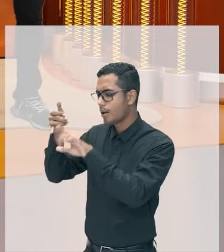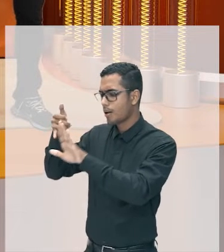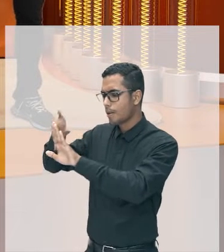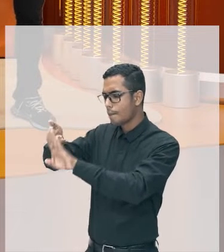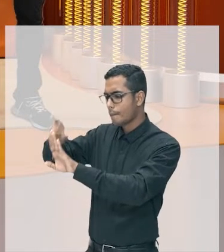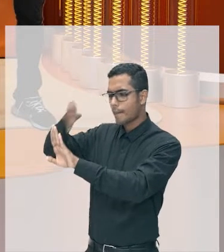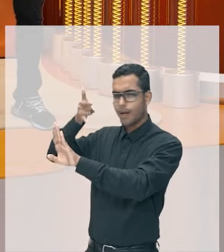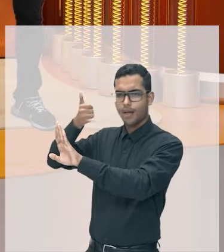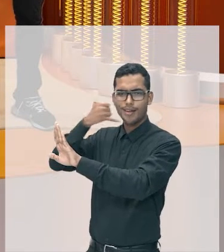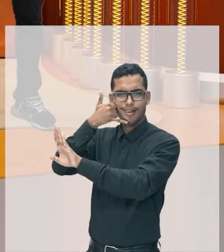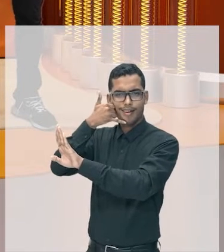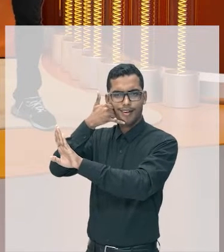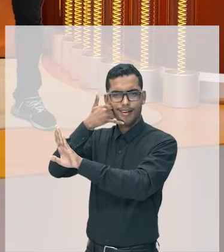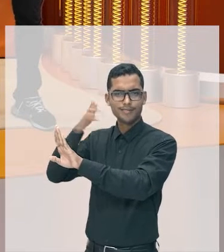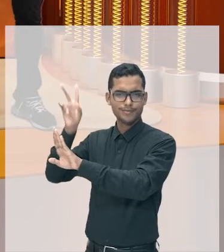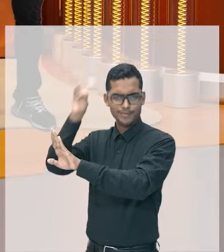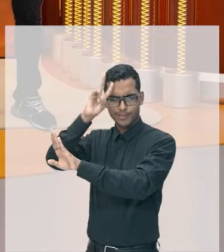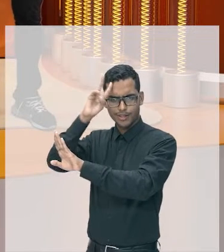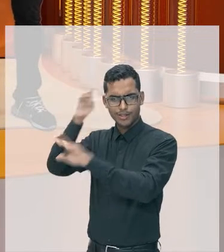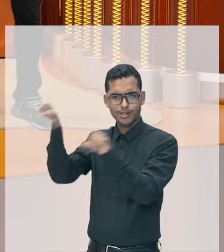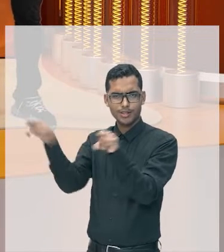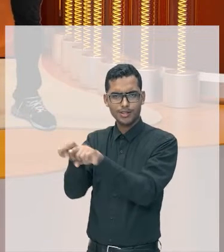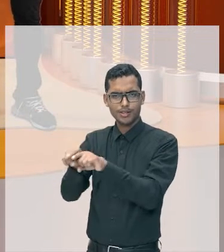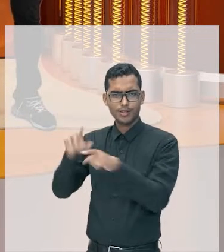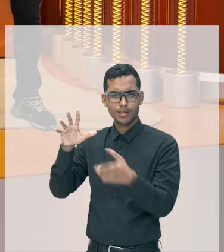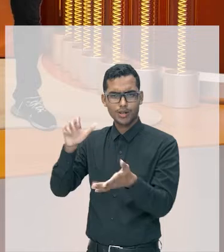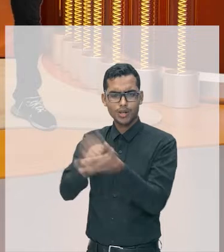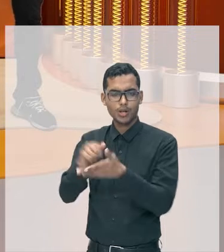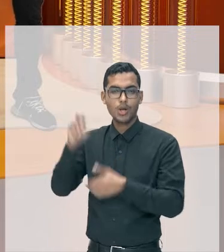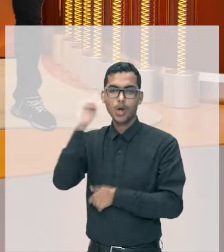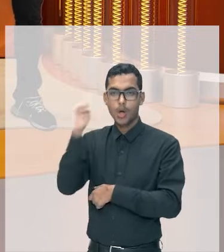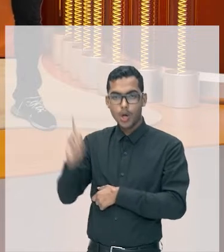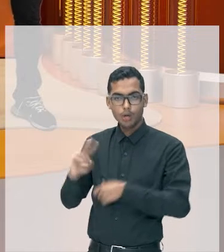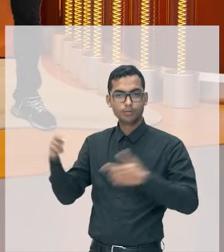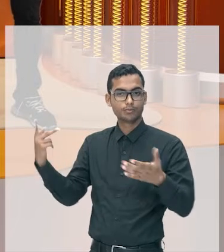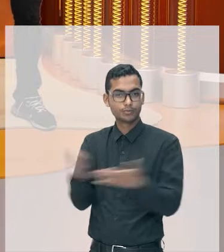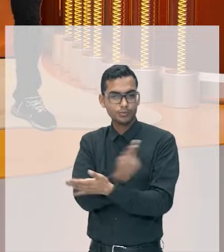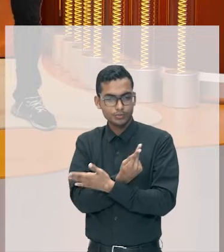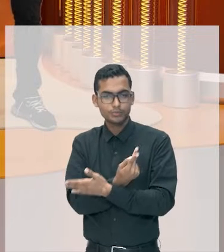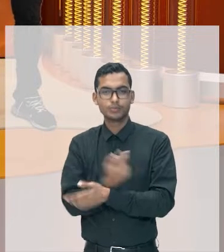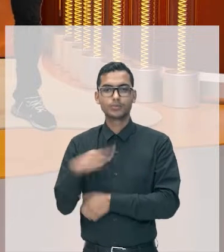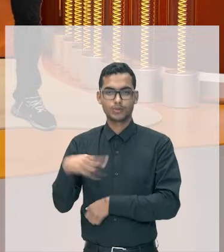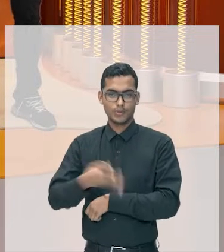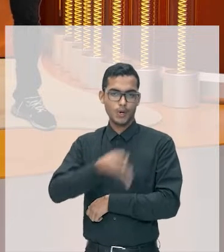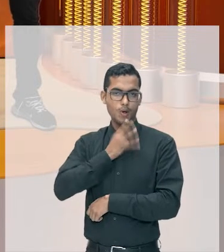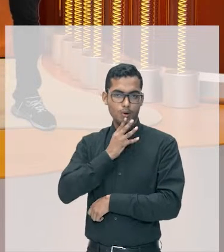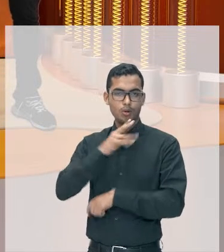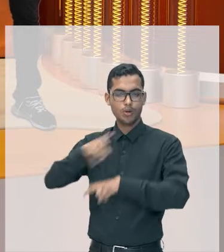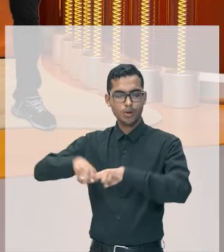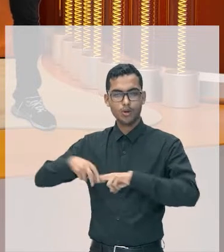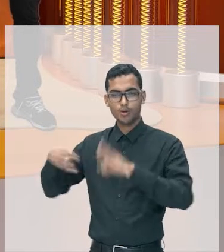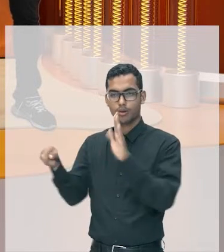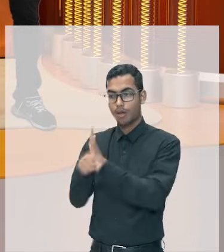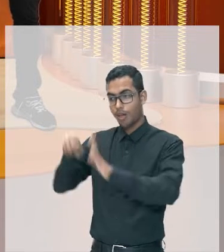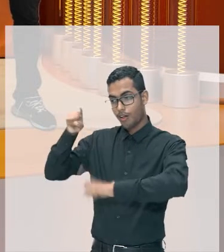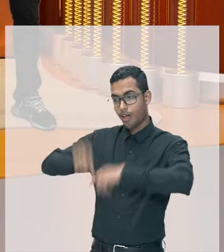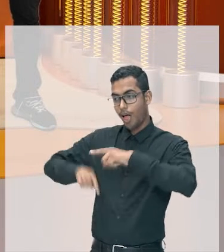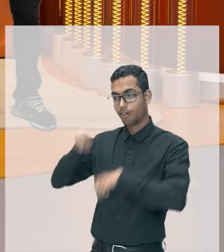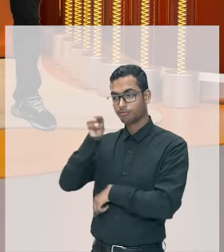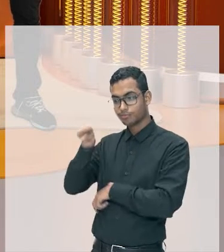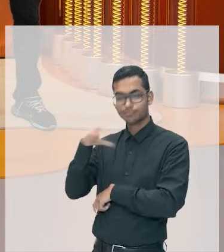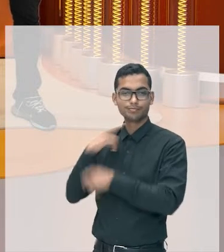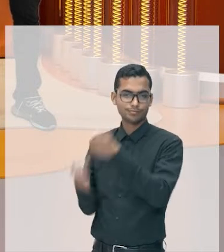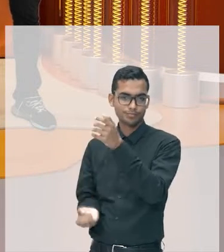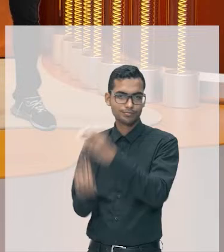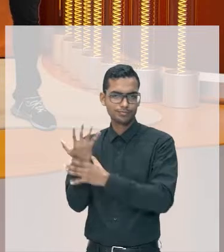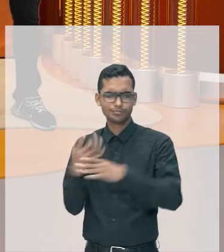fonte histórica que foi registrada em algum momento. Então, a gente conhece o passado através daquele material que foi produzido.